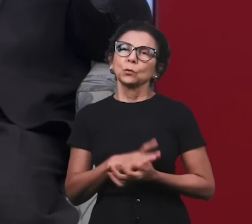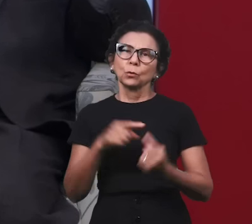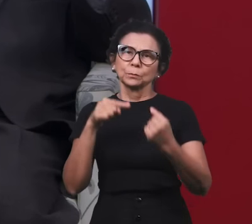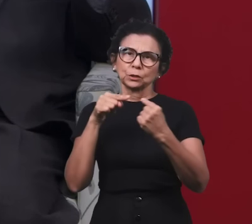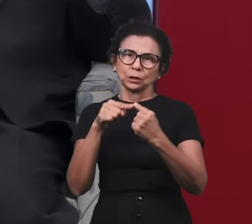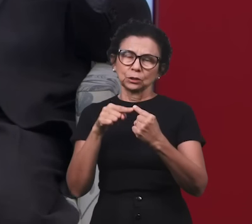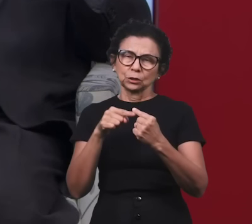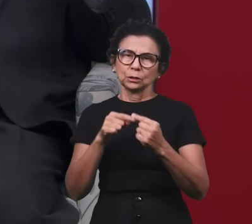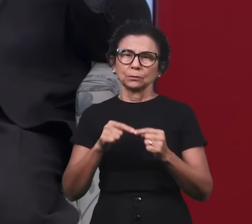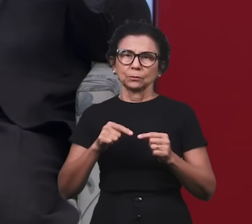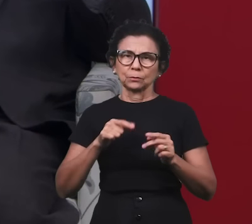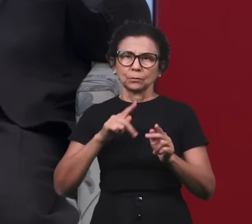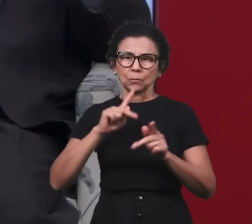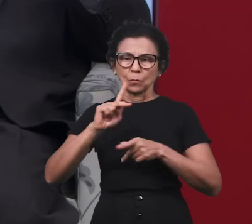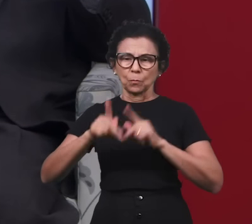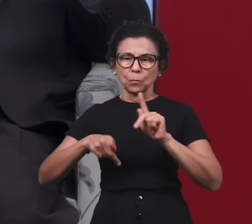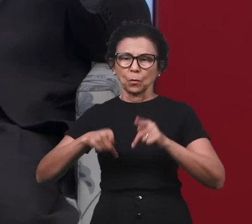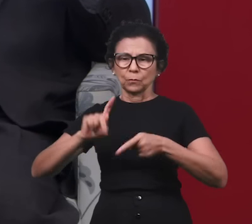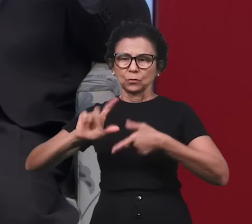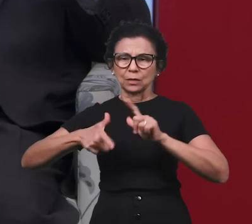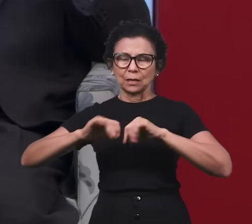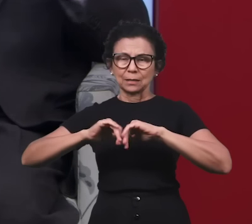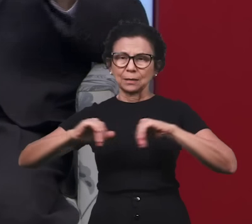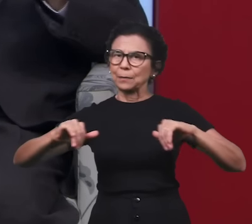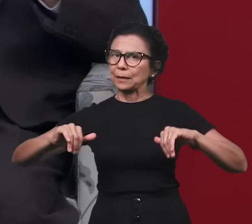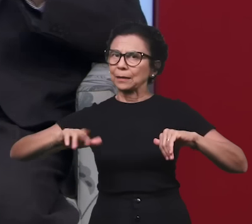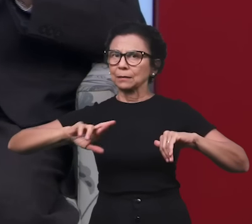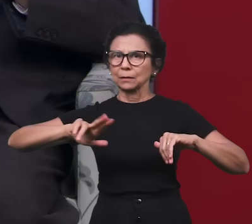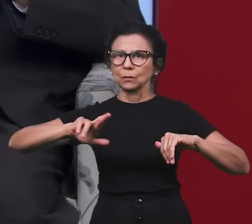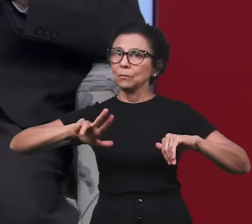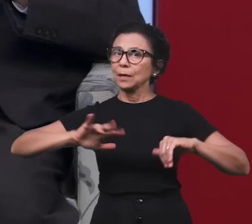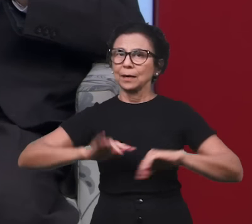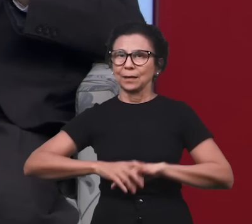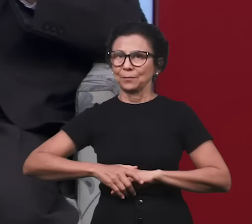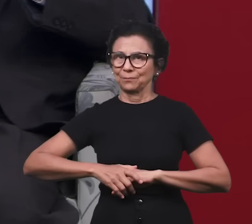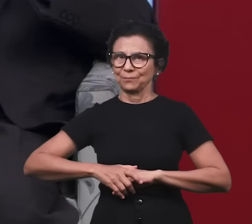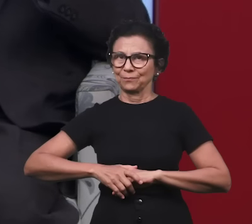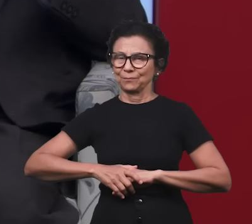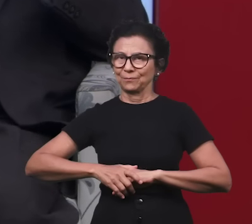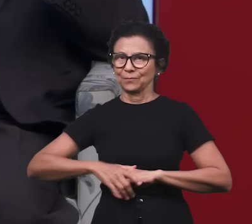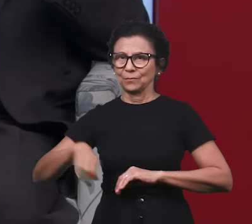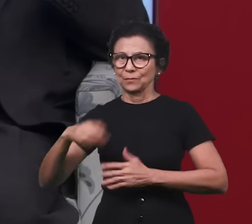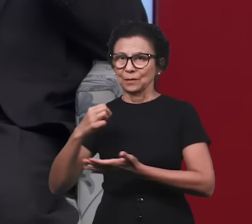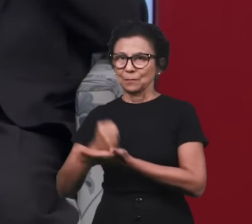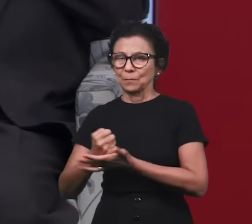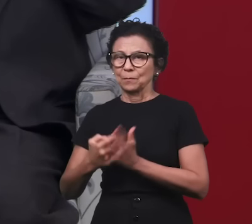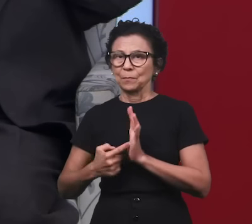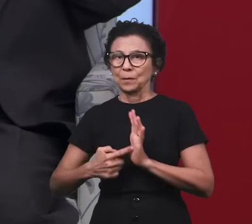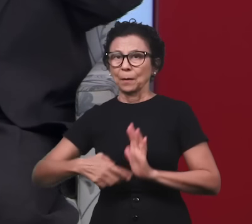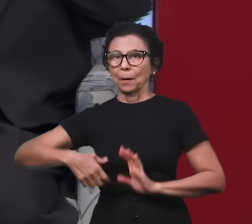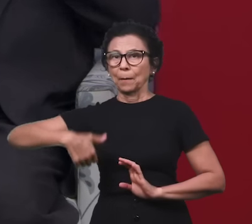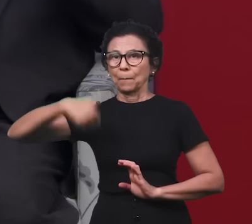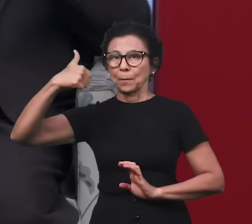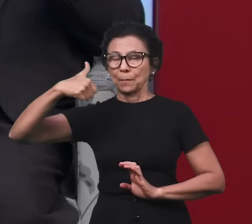Israel. Aliás, ele veio em primeiro lugar para Israel. Só que Israel,